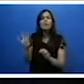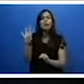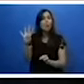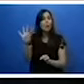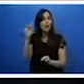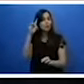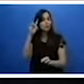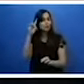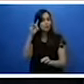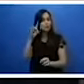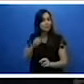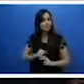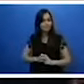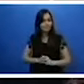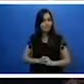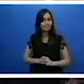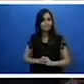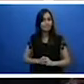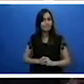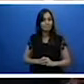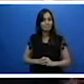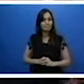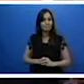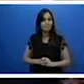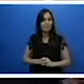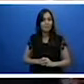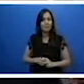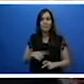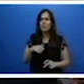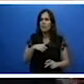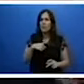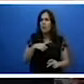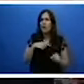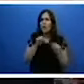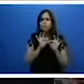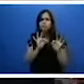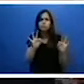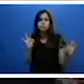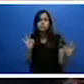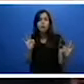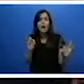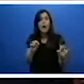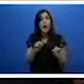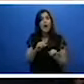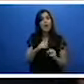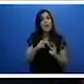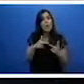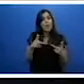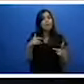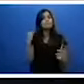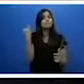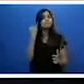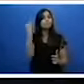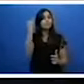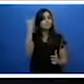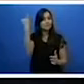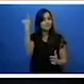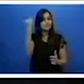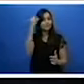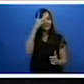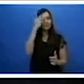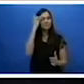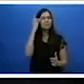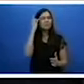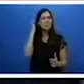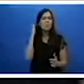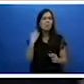4 dias? Então, aqui novamente, olha, aonde tem esse grifo são informações importantes, mas nem sempre nós